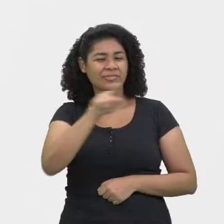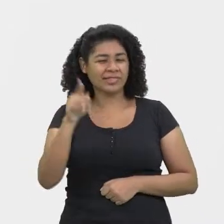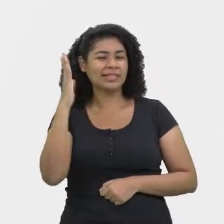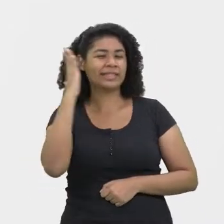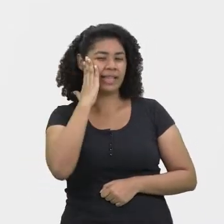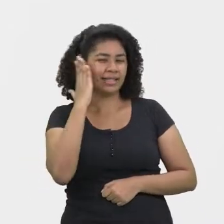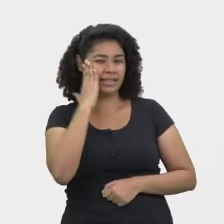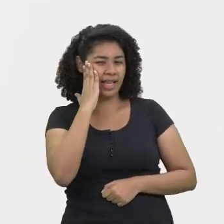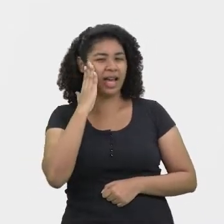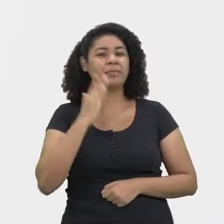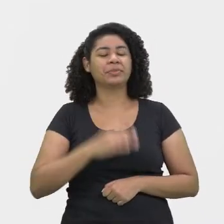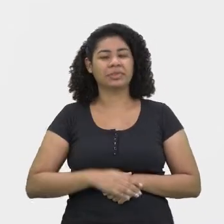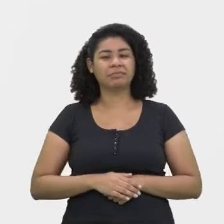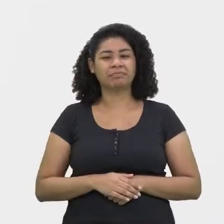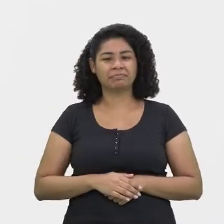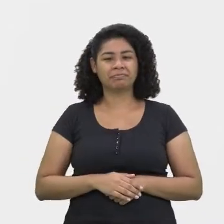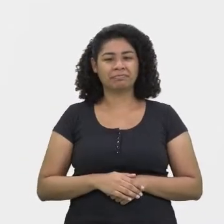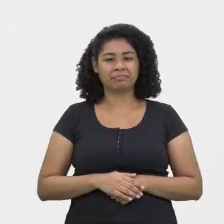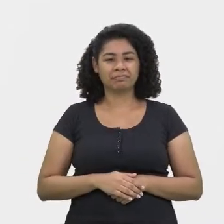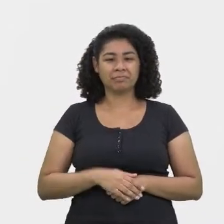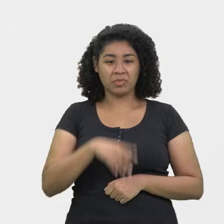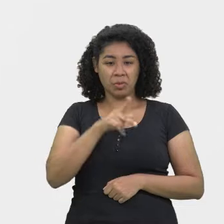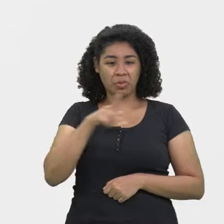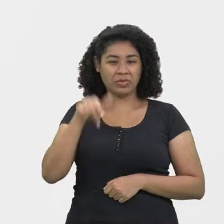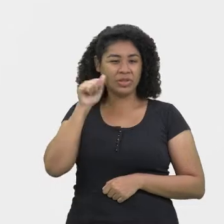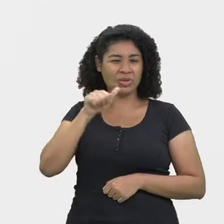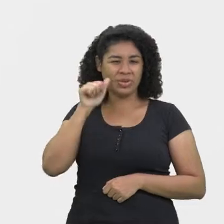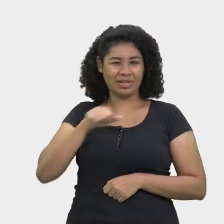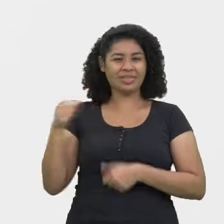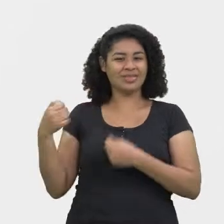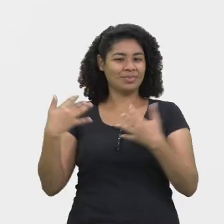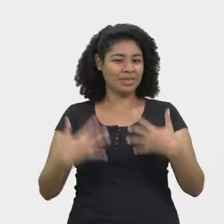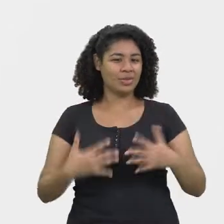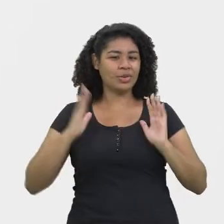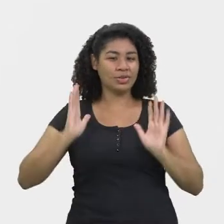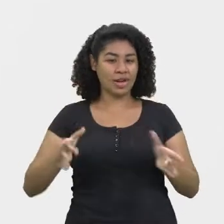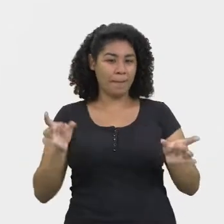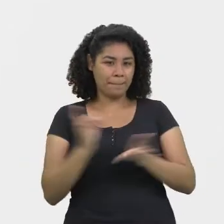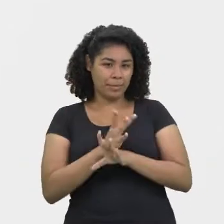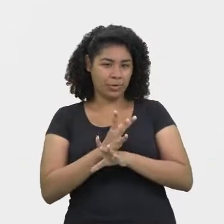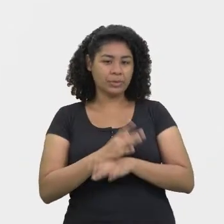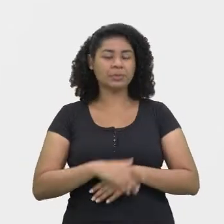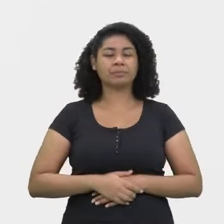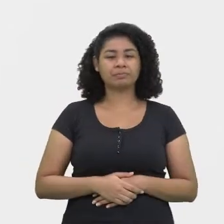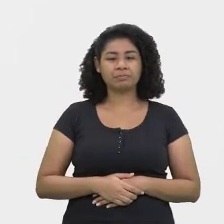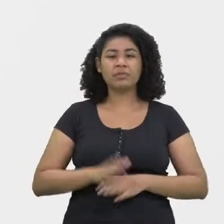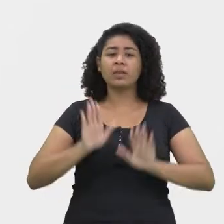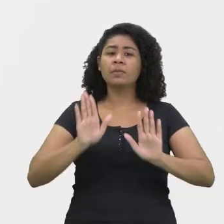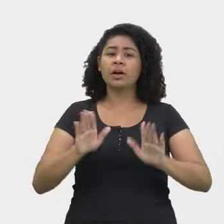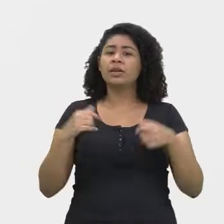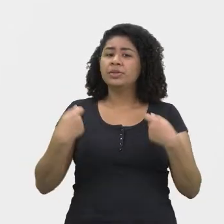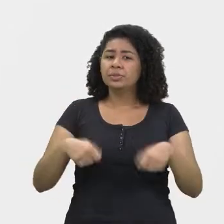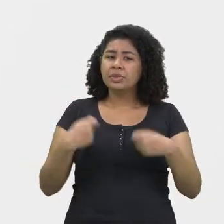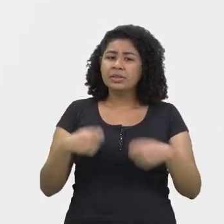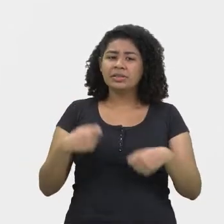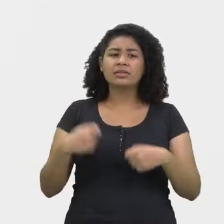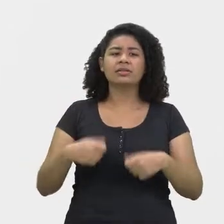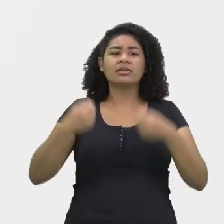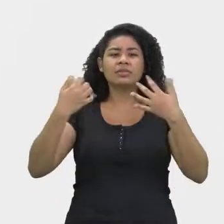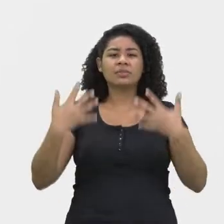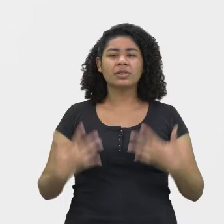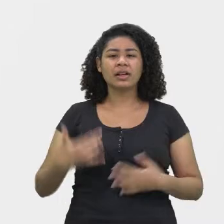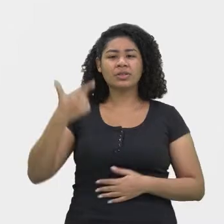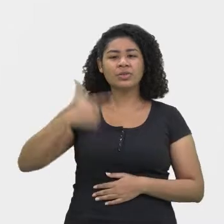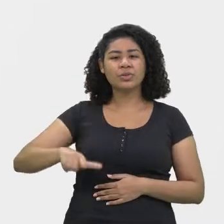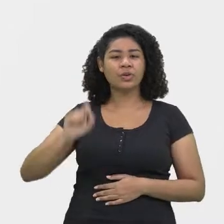bem viram durante a primeira aula com a professora Pet. Mas temos que retomar aquela questão, e